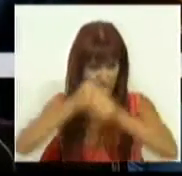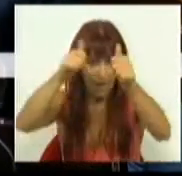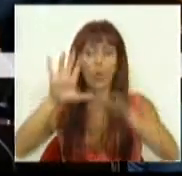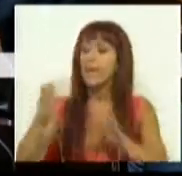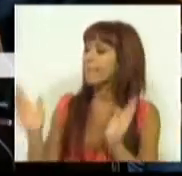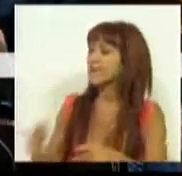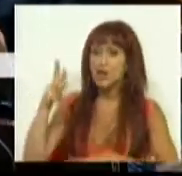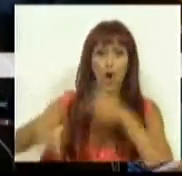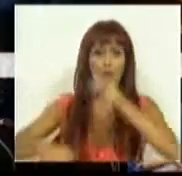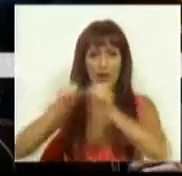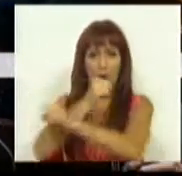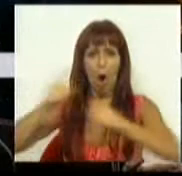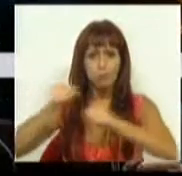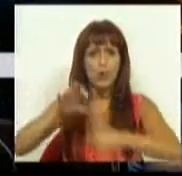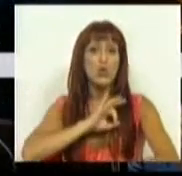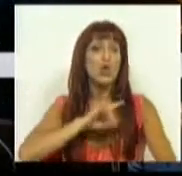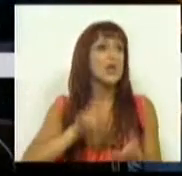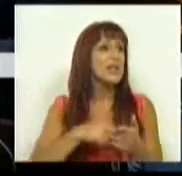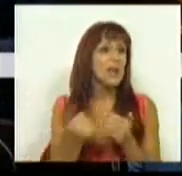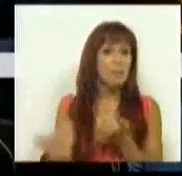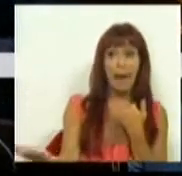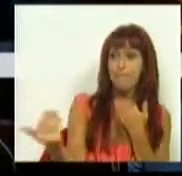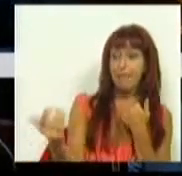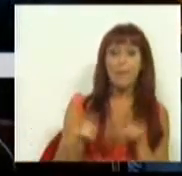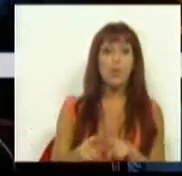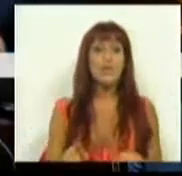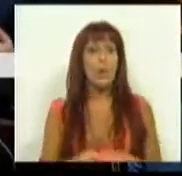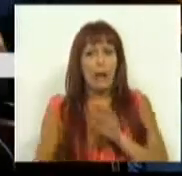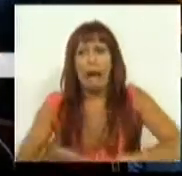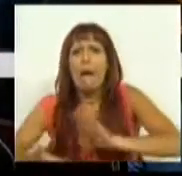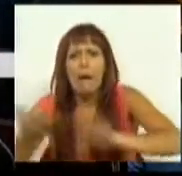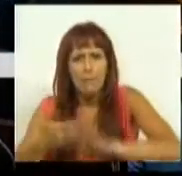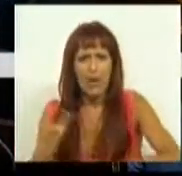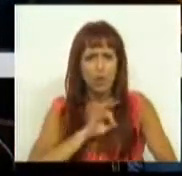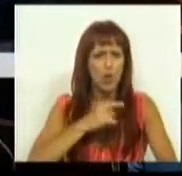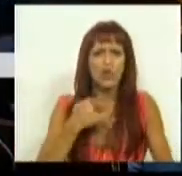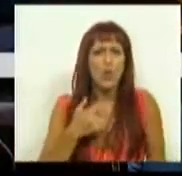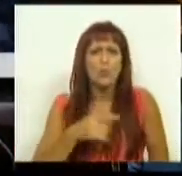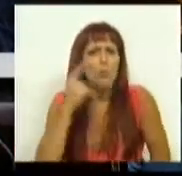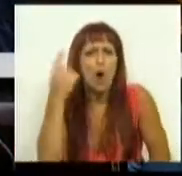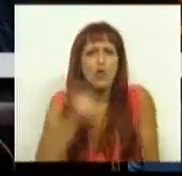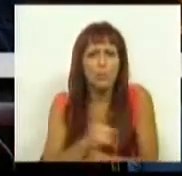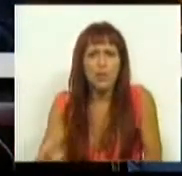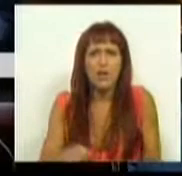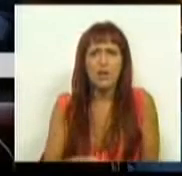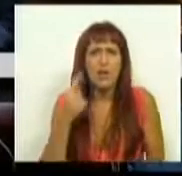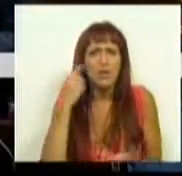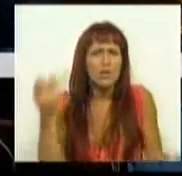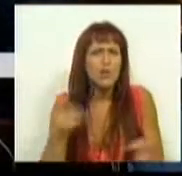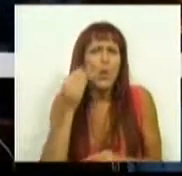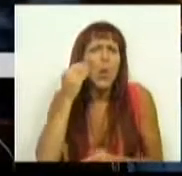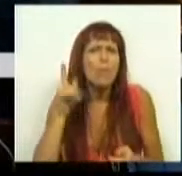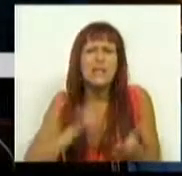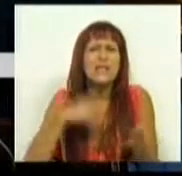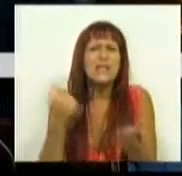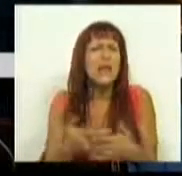é preciso cortar as gorduras, os senhores ficam sempre aquém. Os senhores fazem sempre à pressa. Os senhores não mostram porquê. Os senhores não mostram como. Fica